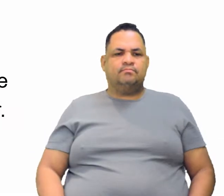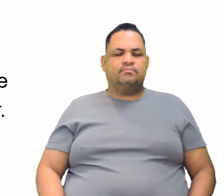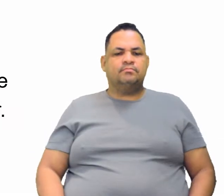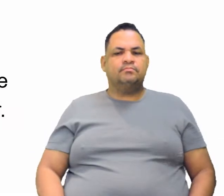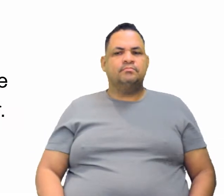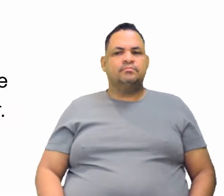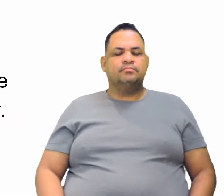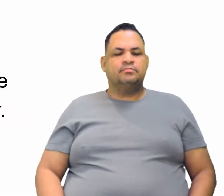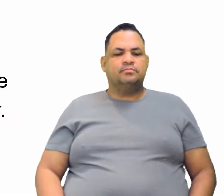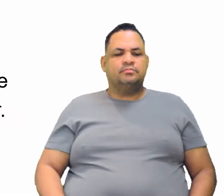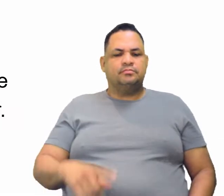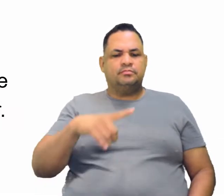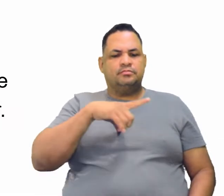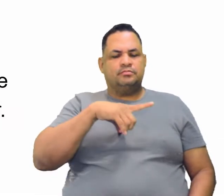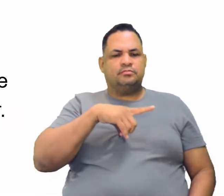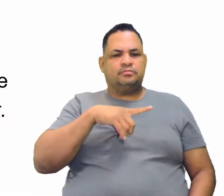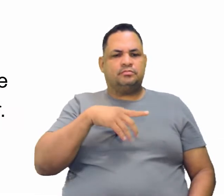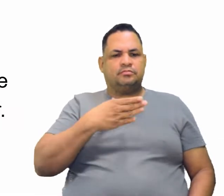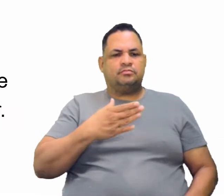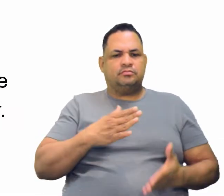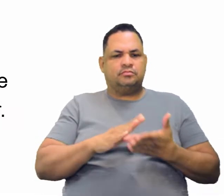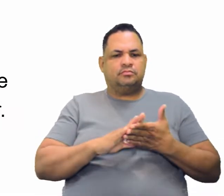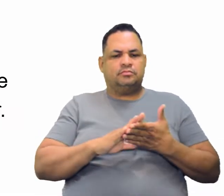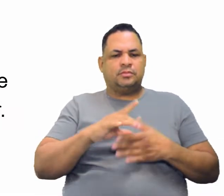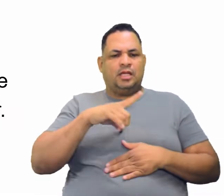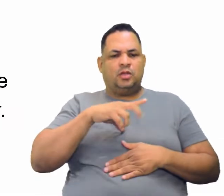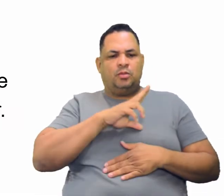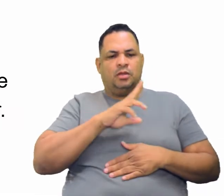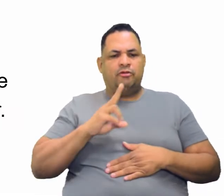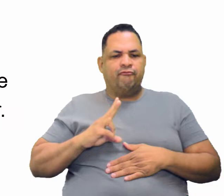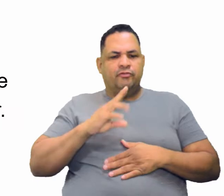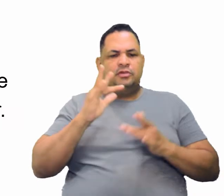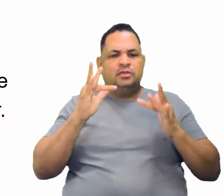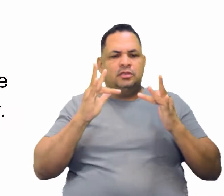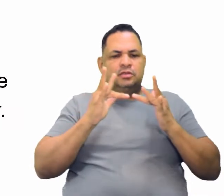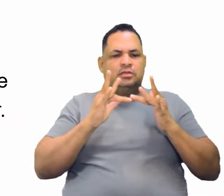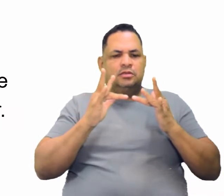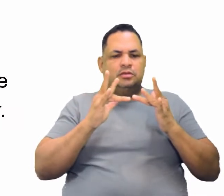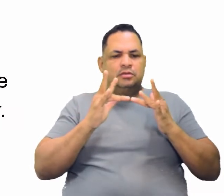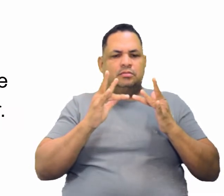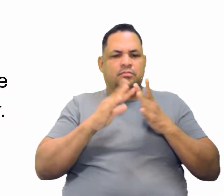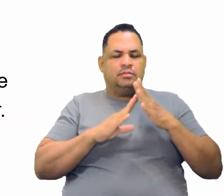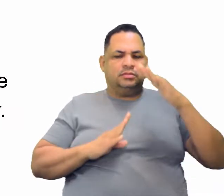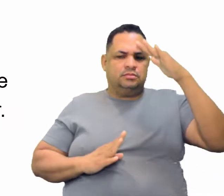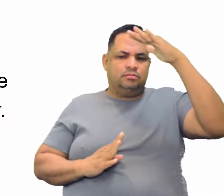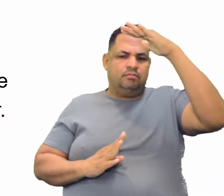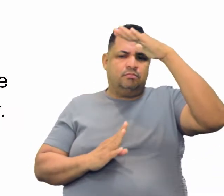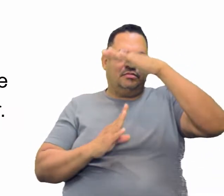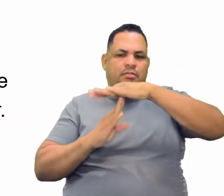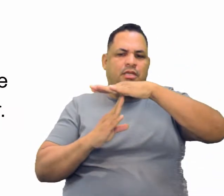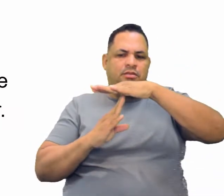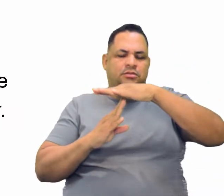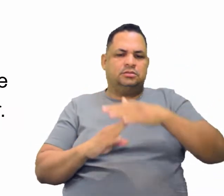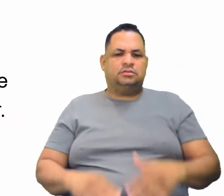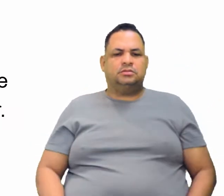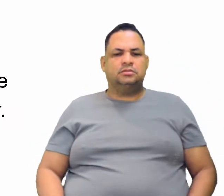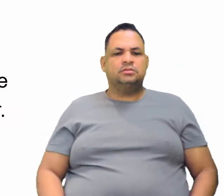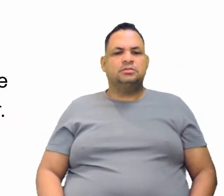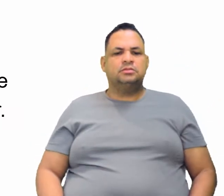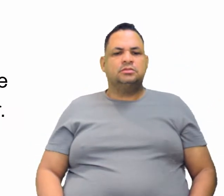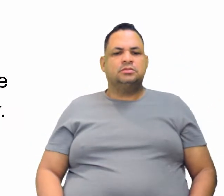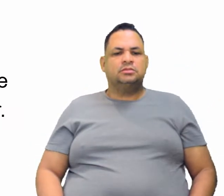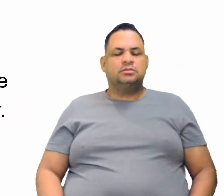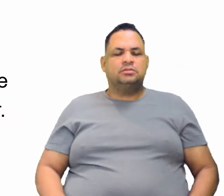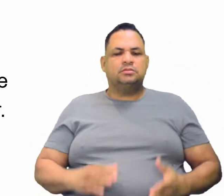valor limite dessa força de atrito estático denomina-se o que, gente? Força de atrito máximo, tá? É o máximo